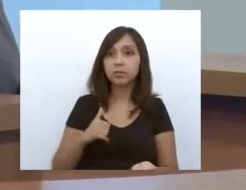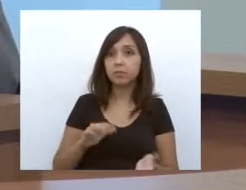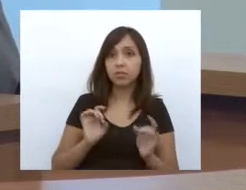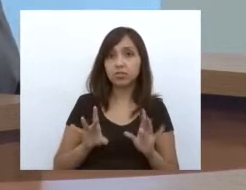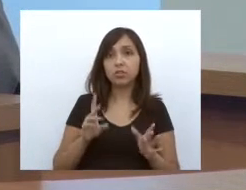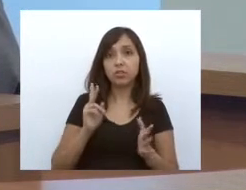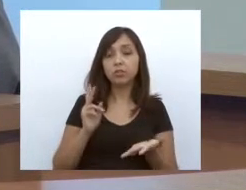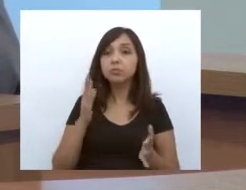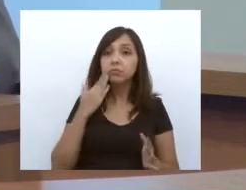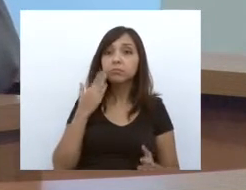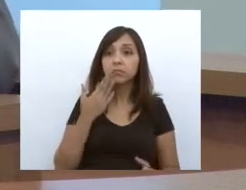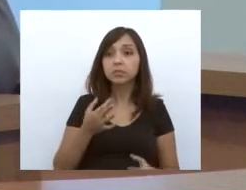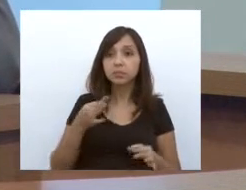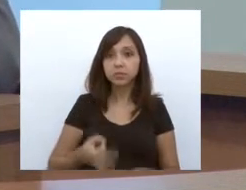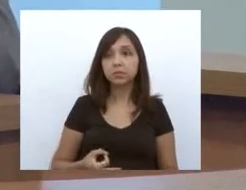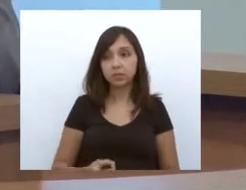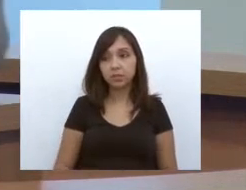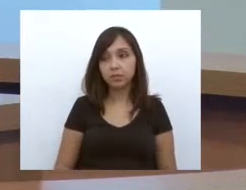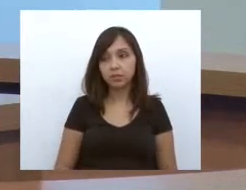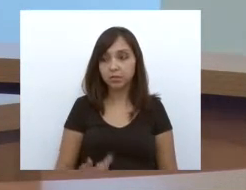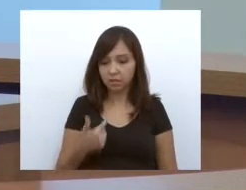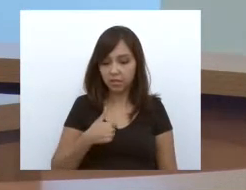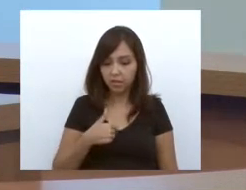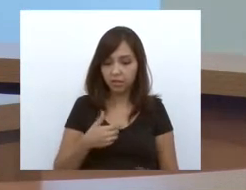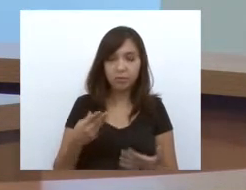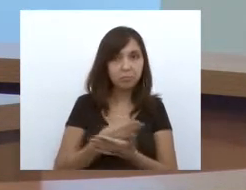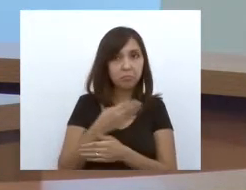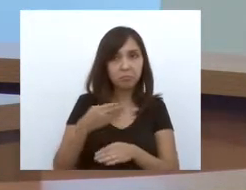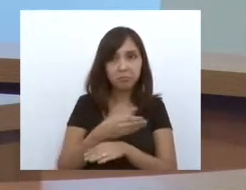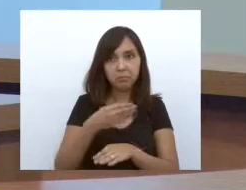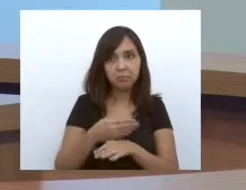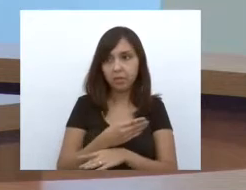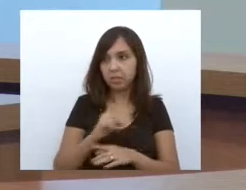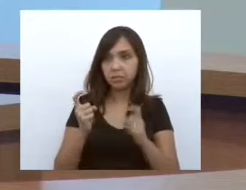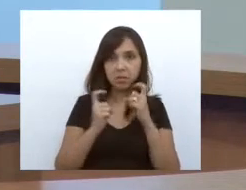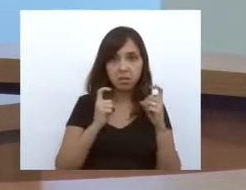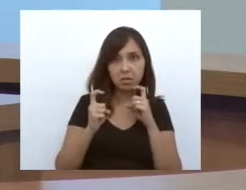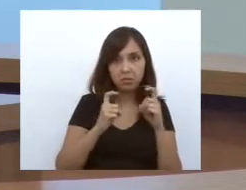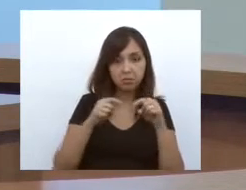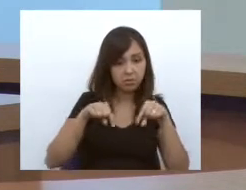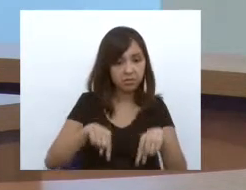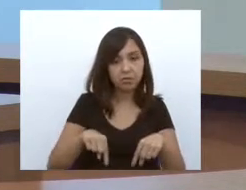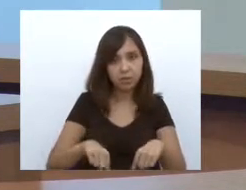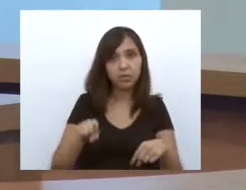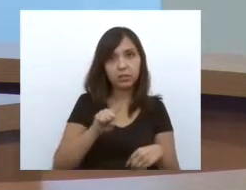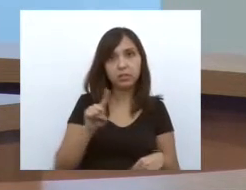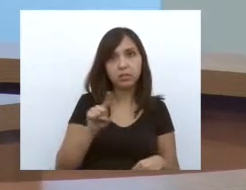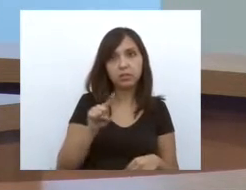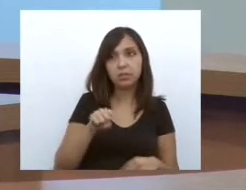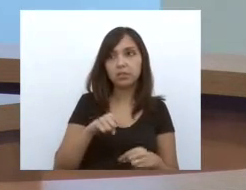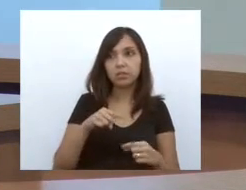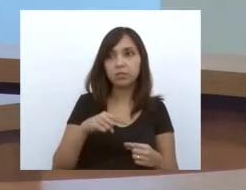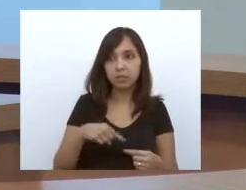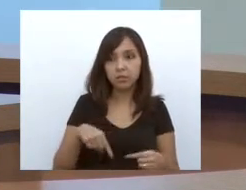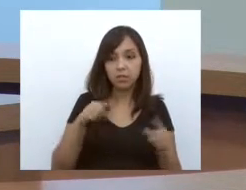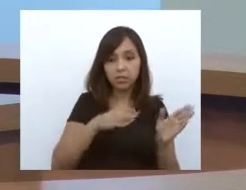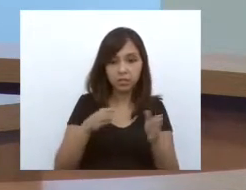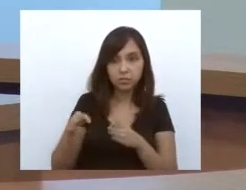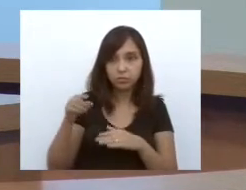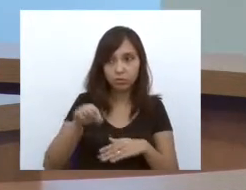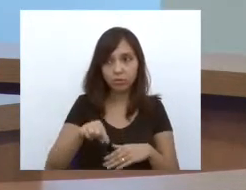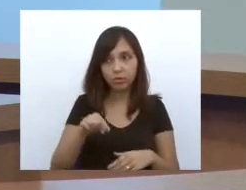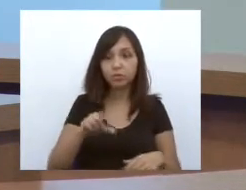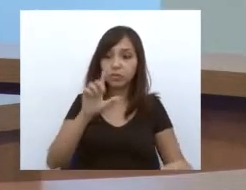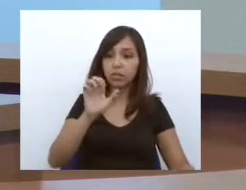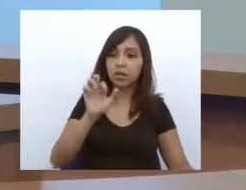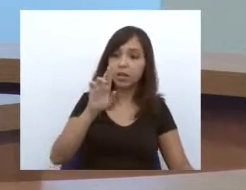isso. Eu não participei de nenhuma reunião aqui. Se não é questão de ordem, fica aqui que o doutor